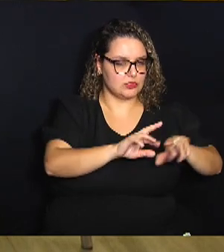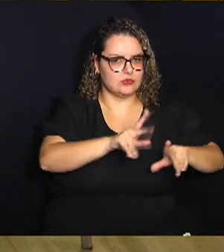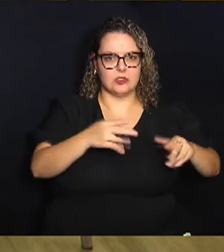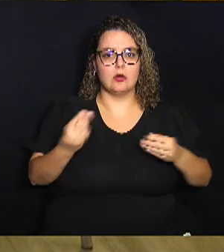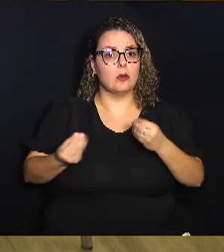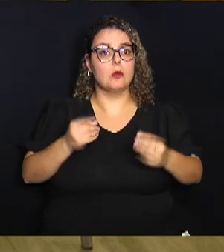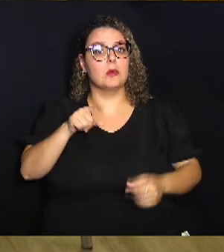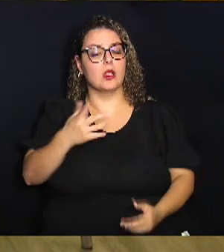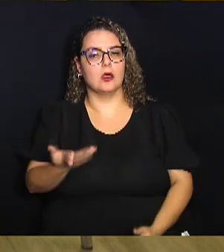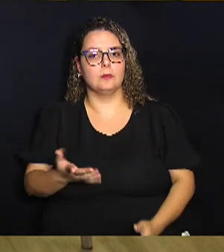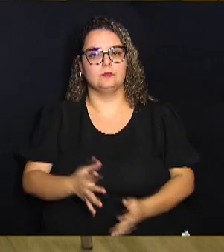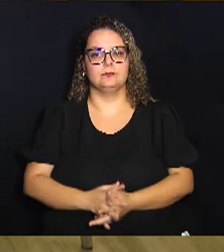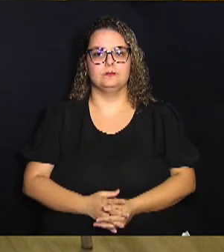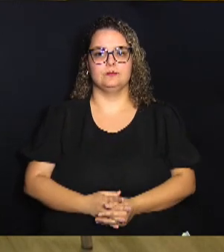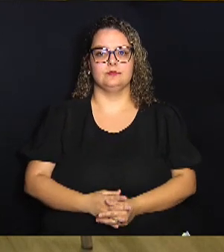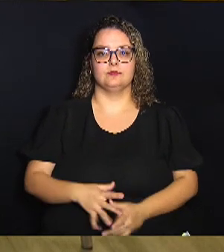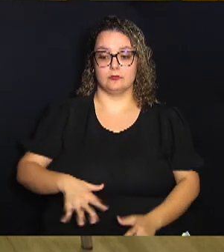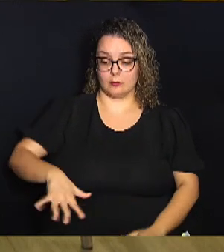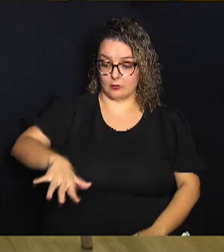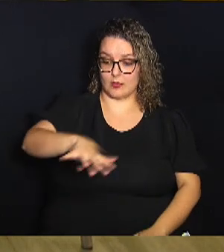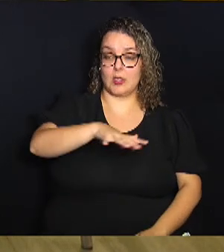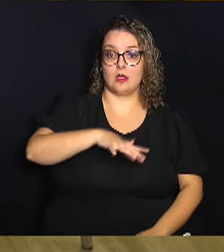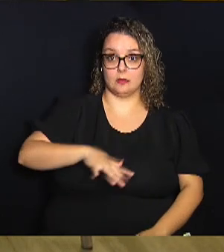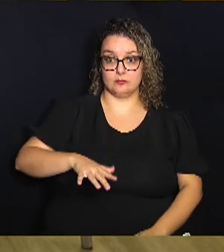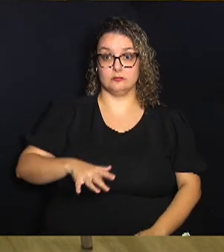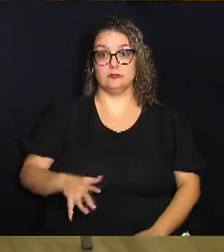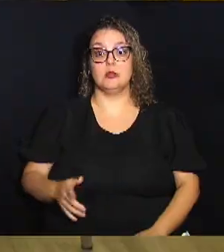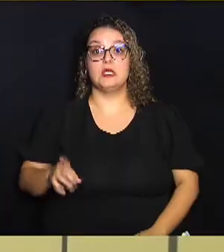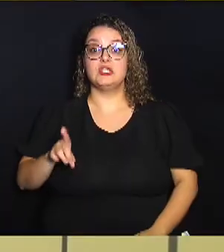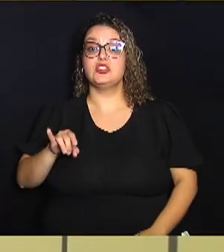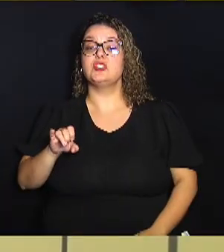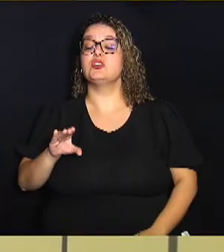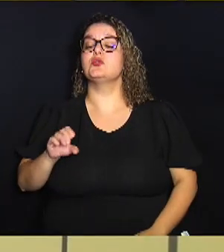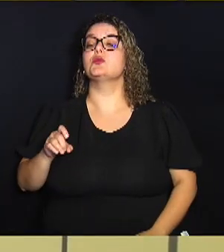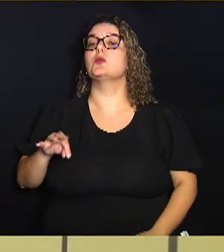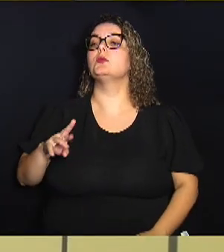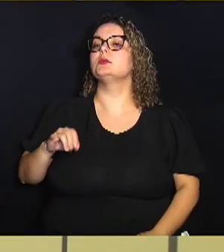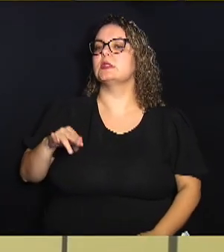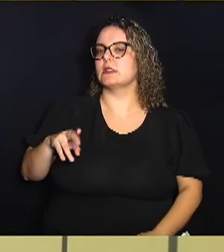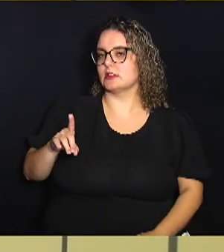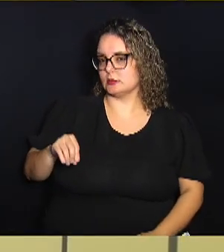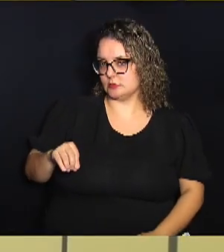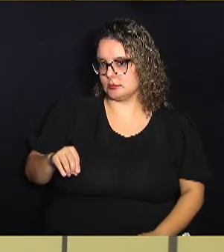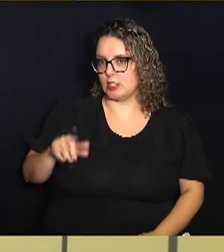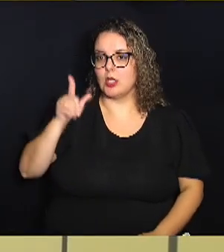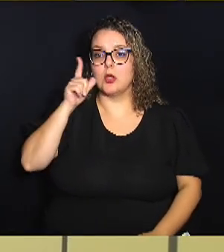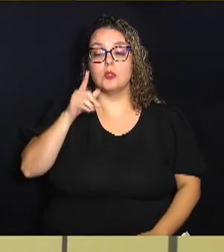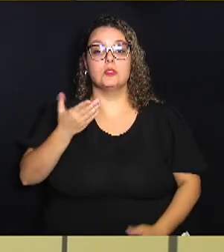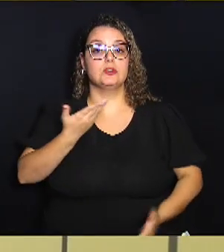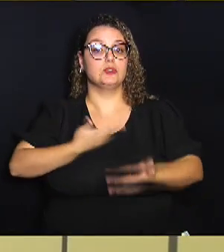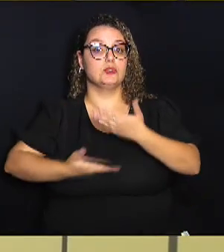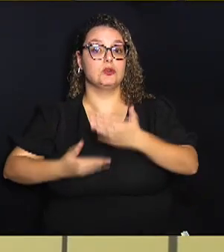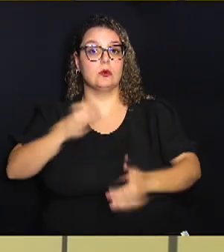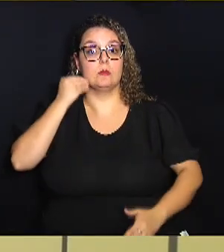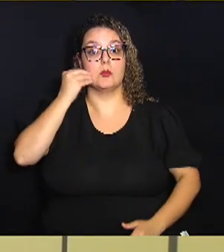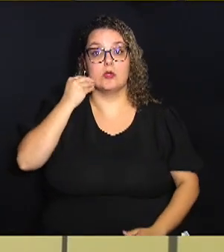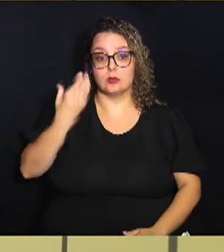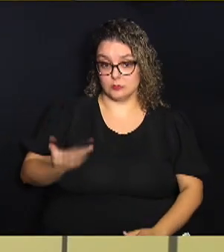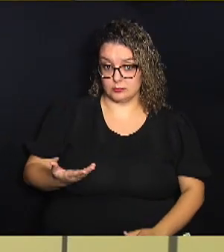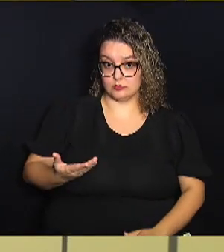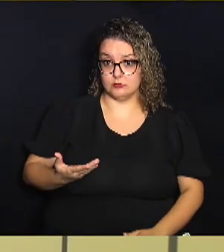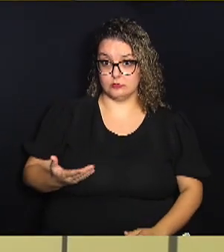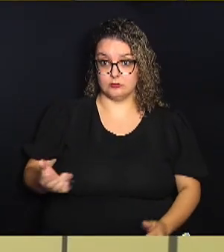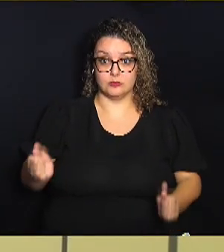é isso? É um ambiente bem descontraído, né? A gente consegue ter uma troca de experiência